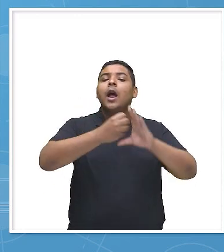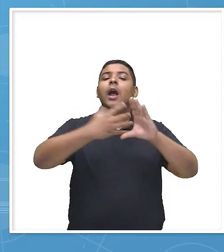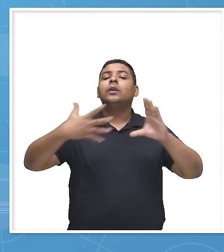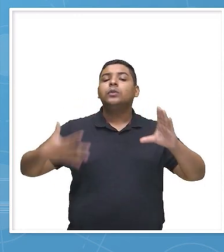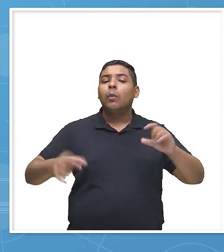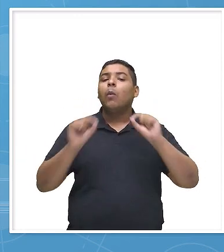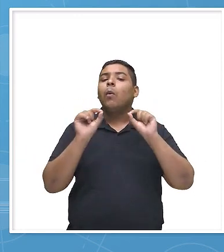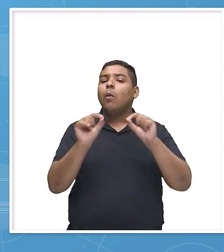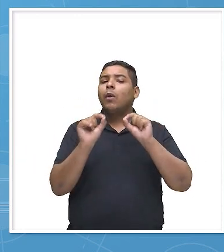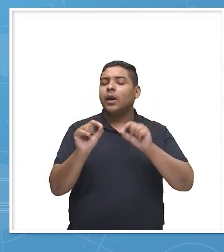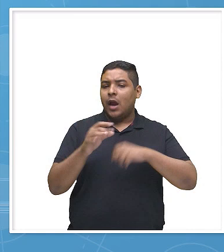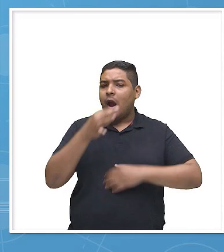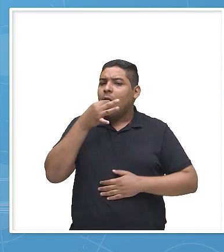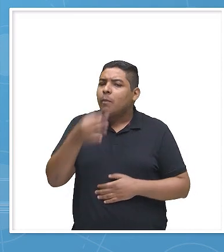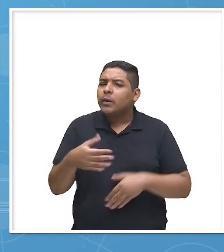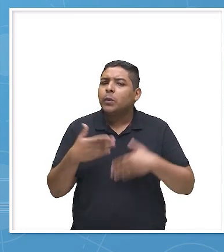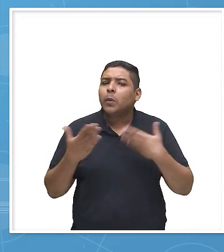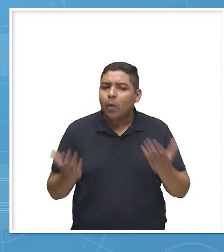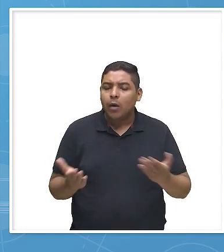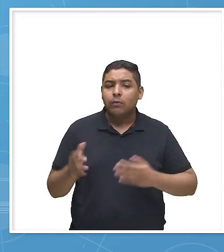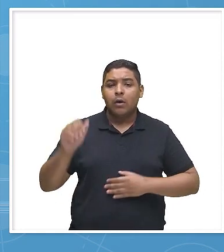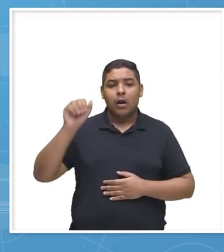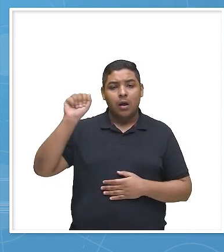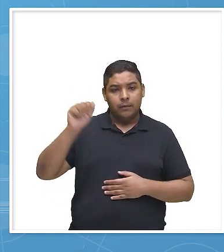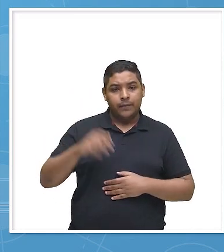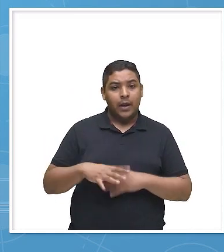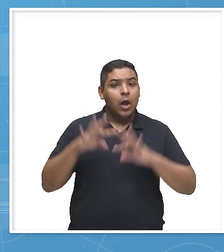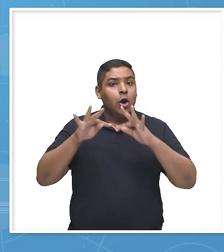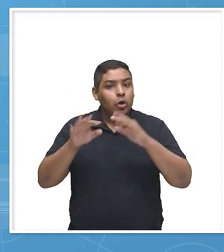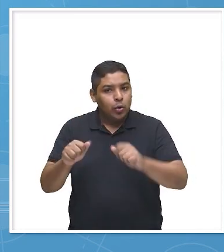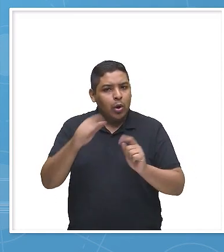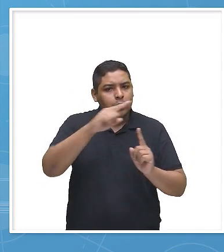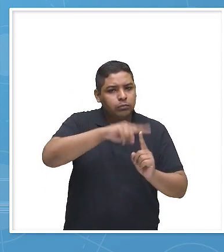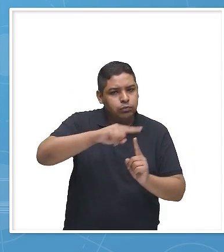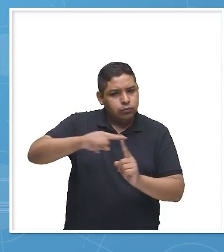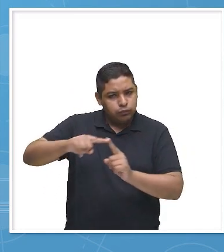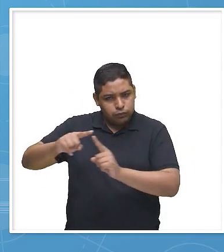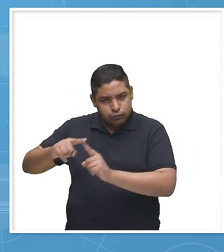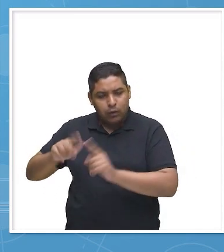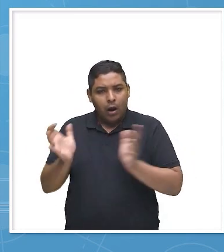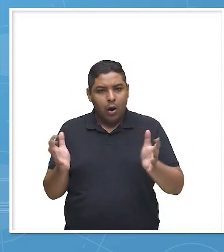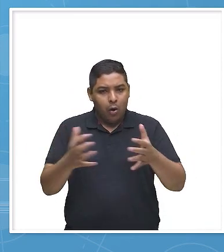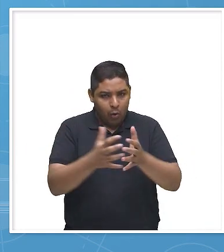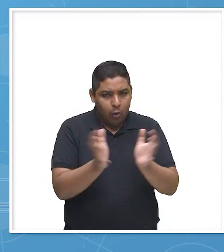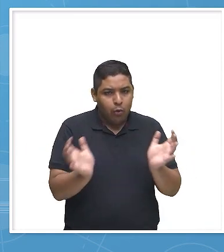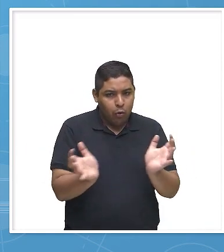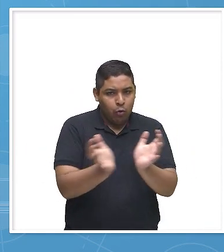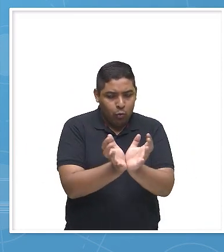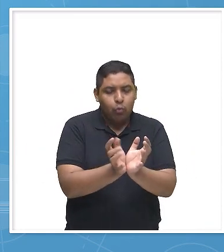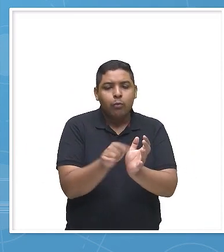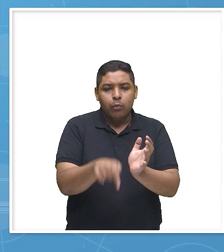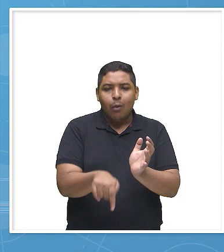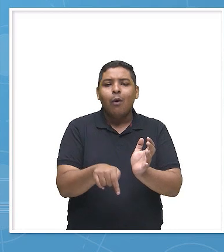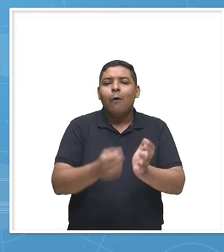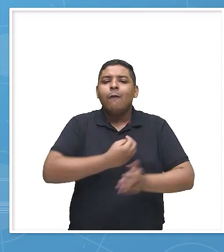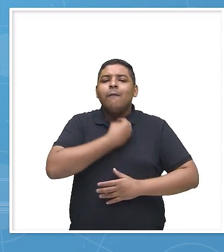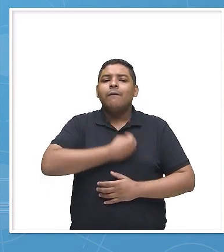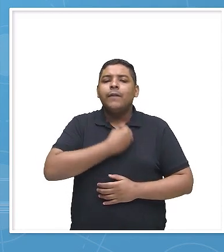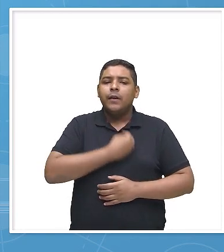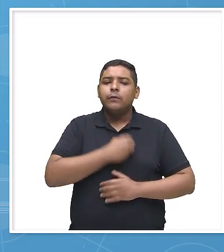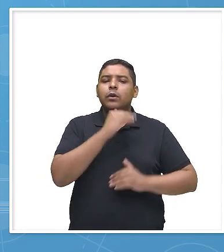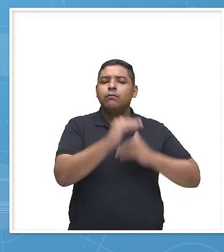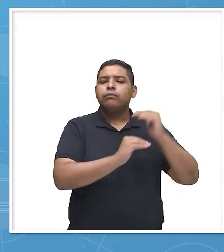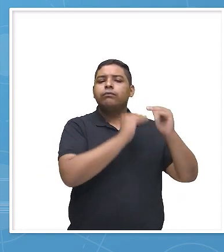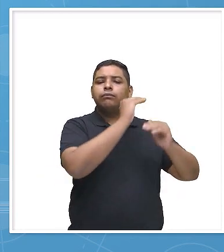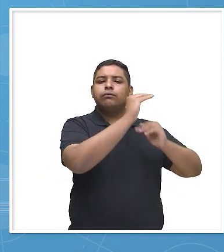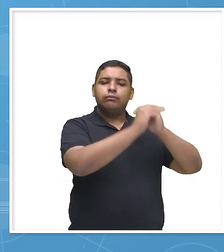seguinte argumento. Letra A. Todas as espécies de seres vivos existentes evoluíram ao longo do tempo